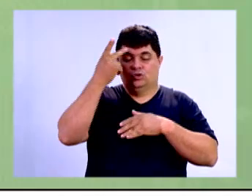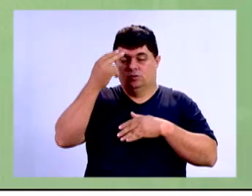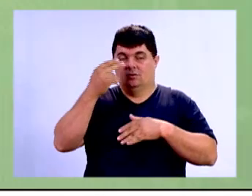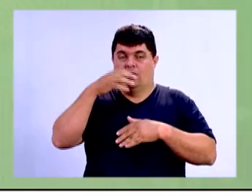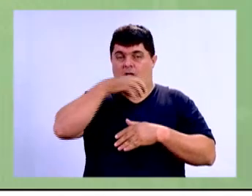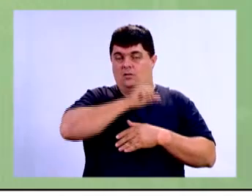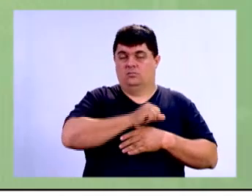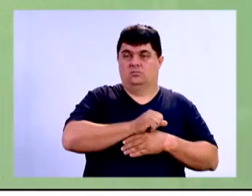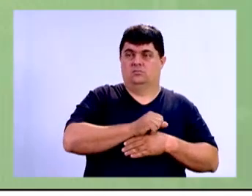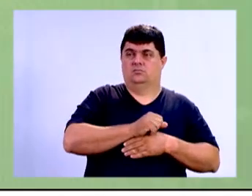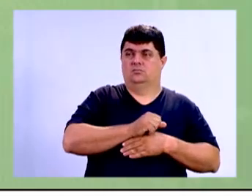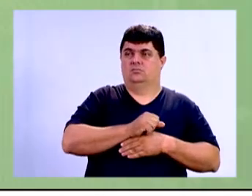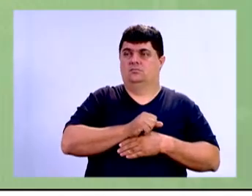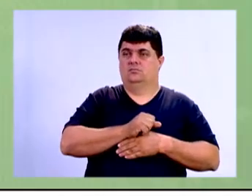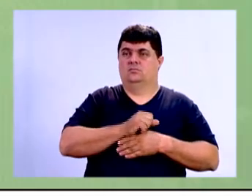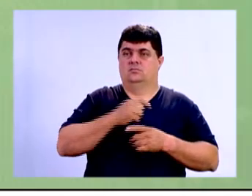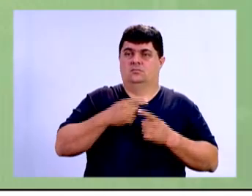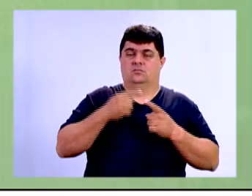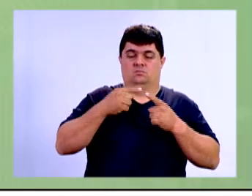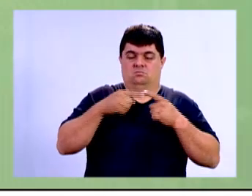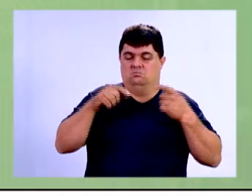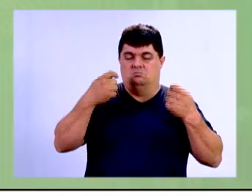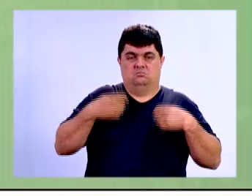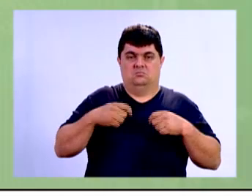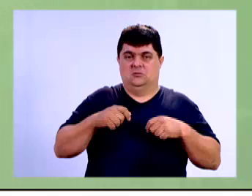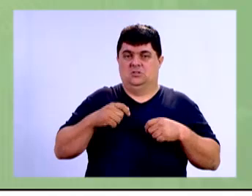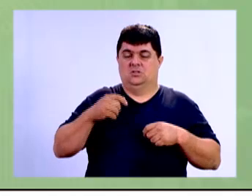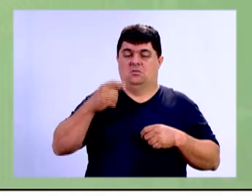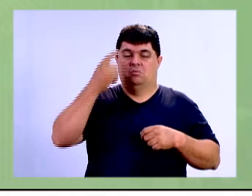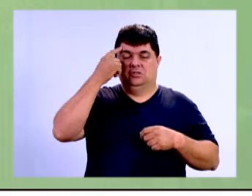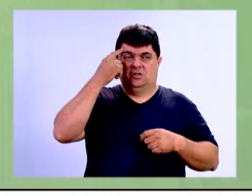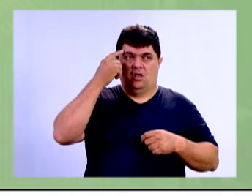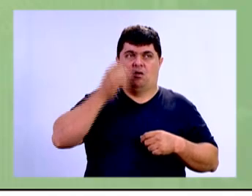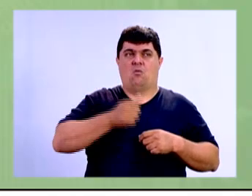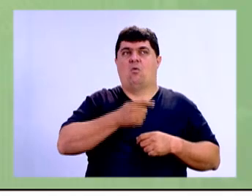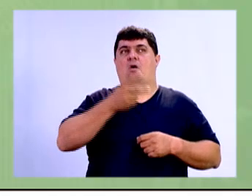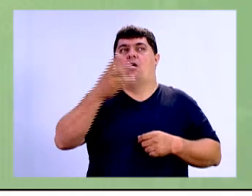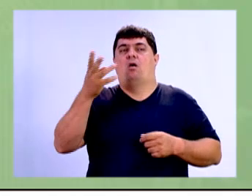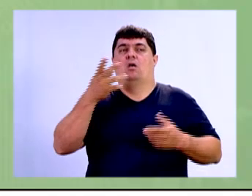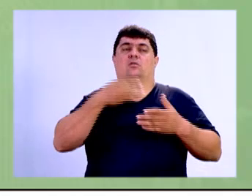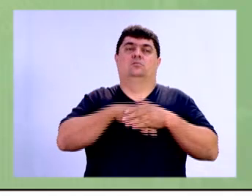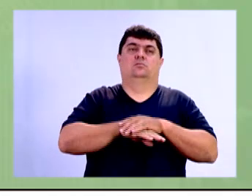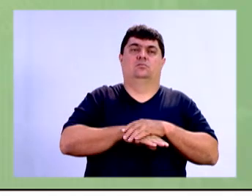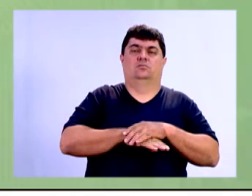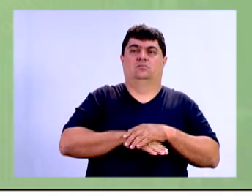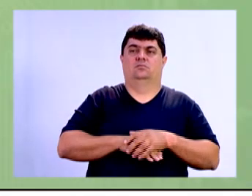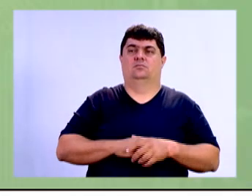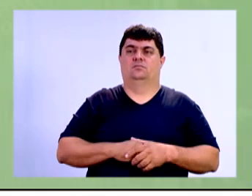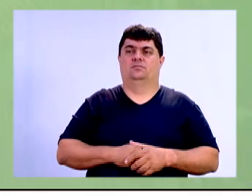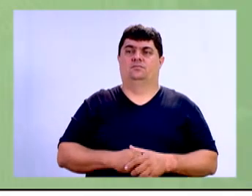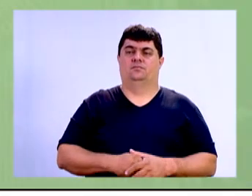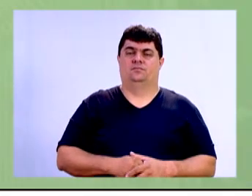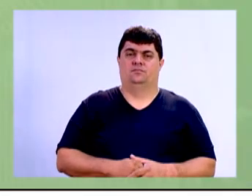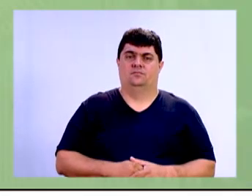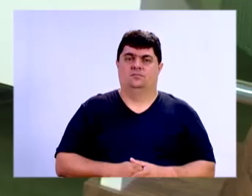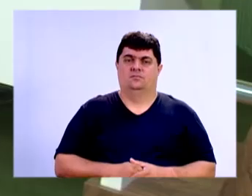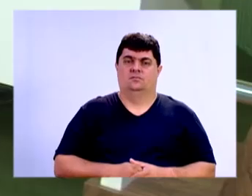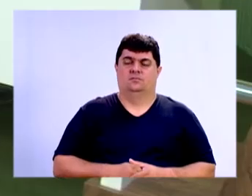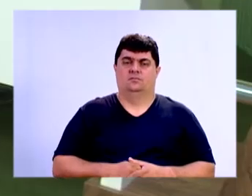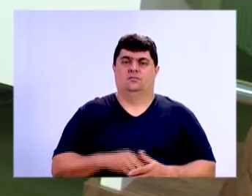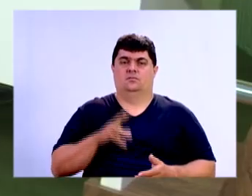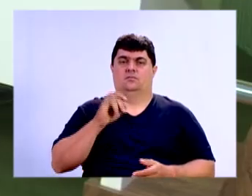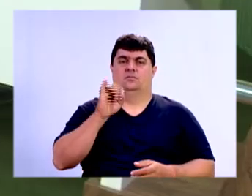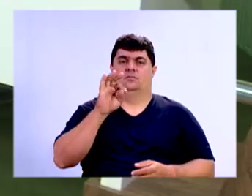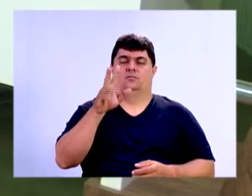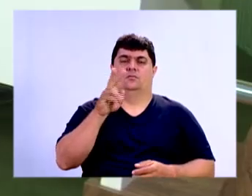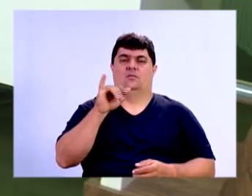de forma que não precisamos prever seu tamanho máximo. Olha a diferença interessante aí. Quando eu crio um vetor, eu falo, o vetor vai